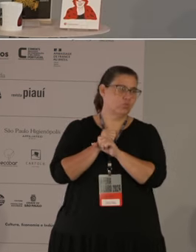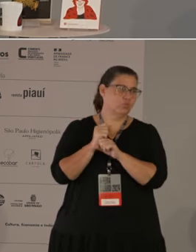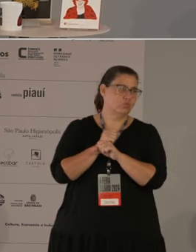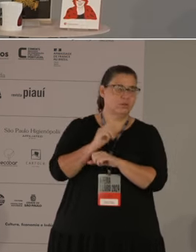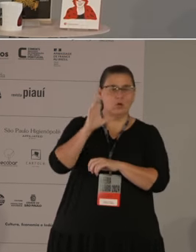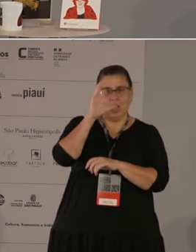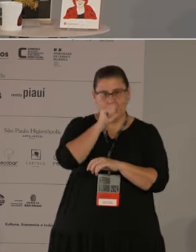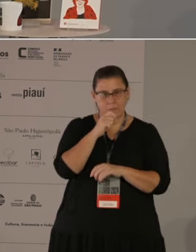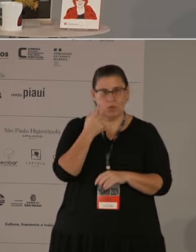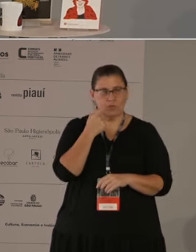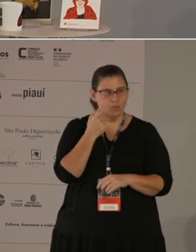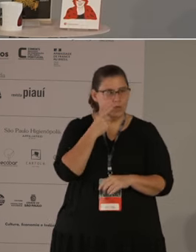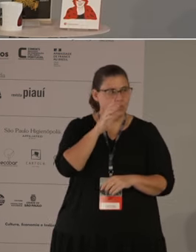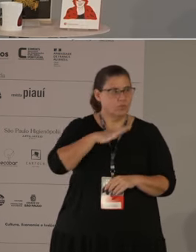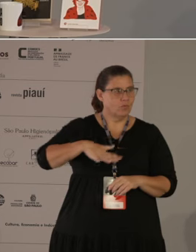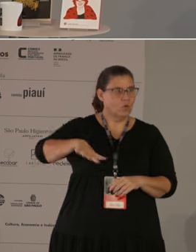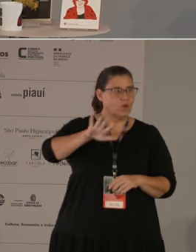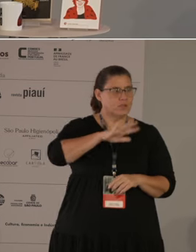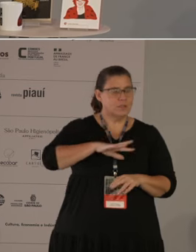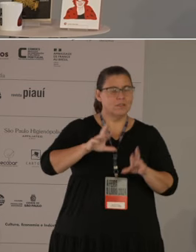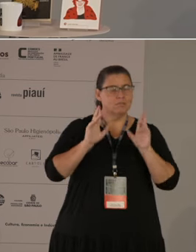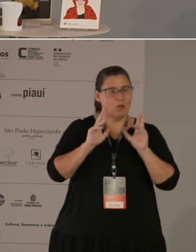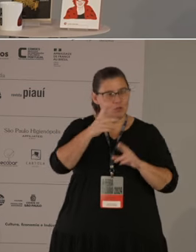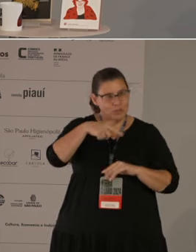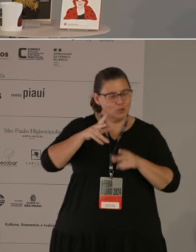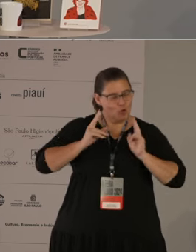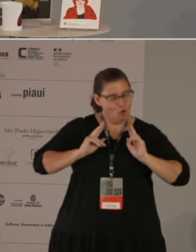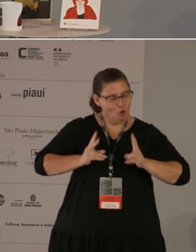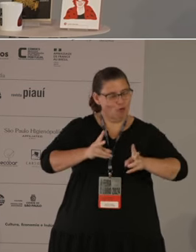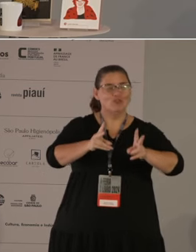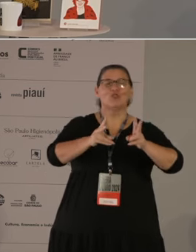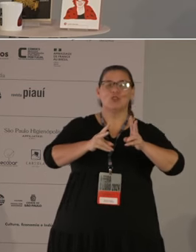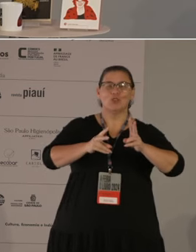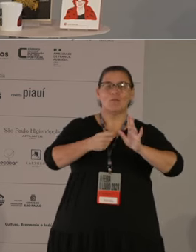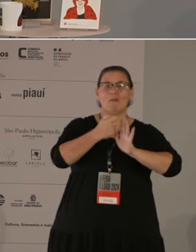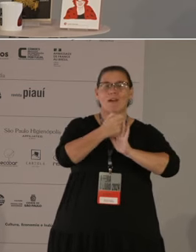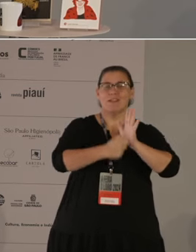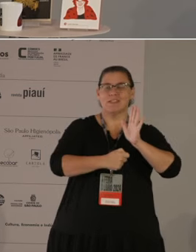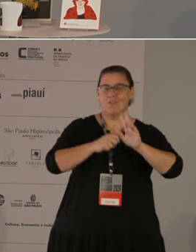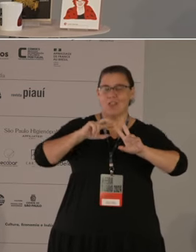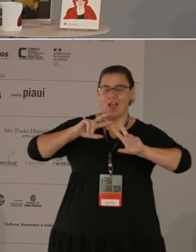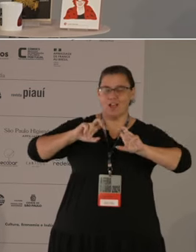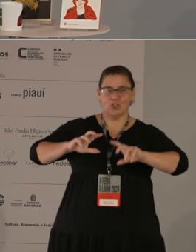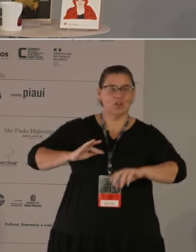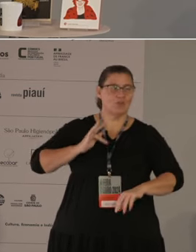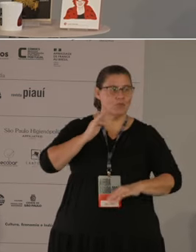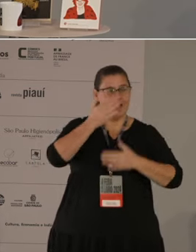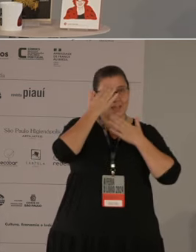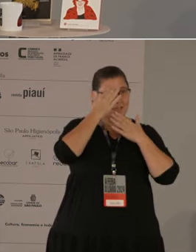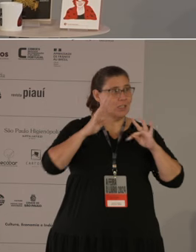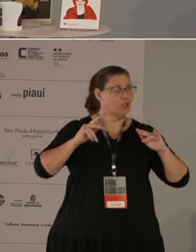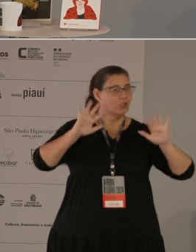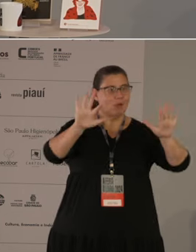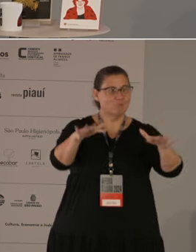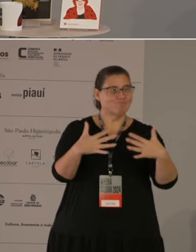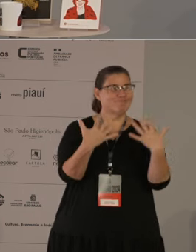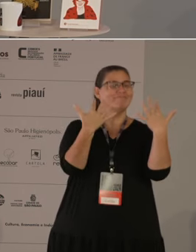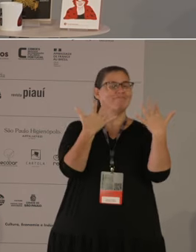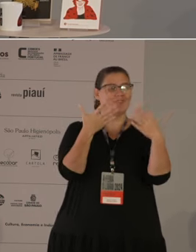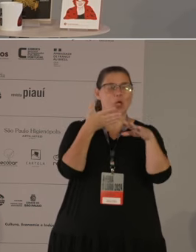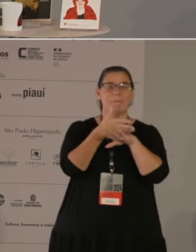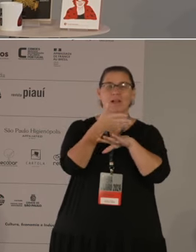bastante lendo os livros de vocês, e espero que vocês continuem escrevendo sobre arqueologia no futuro. Eu queria agradecer a todo mundo por ter vindo aqui e participado